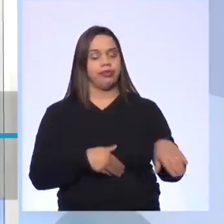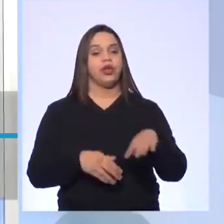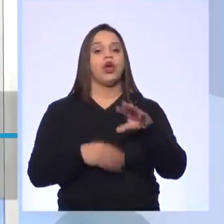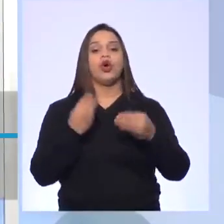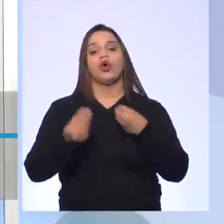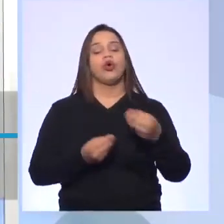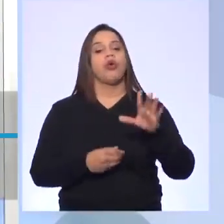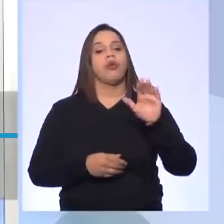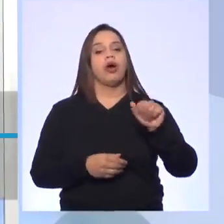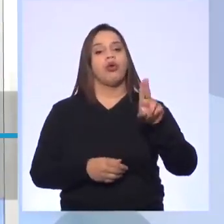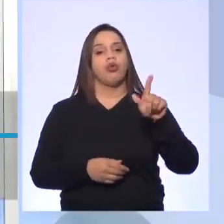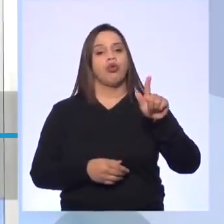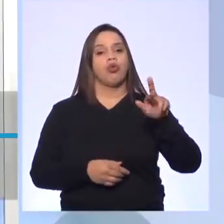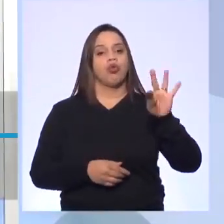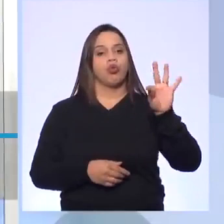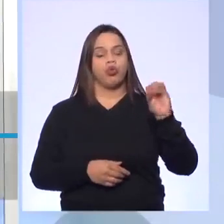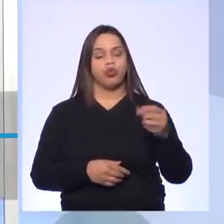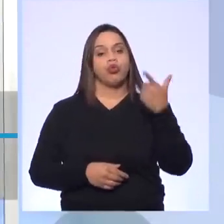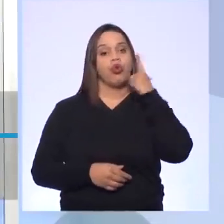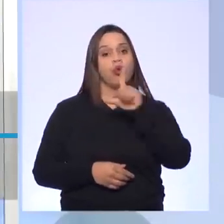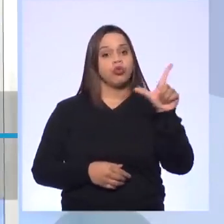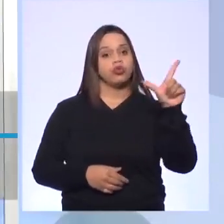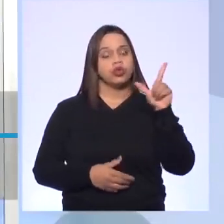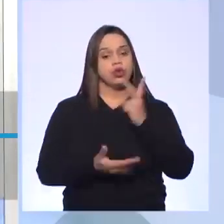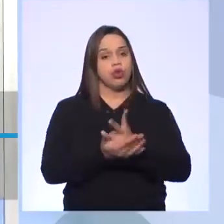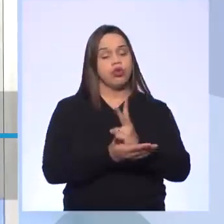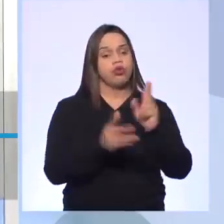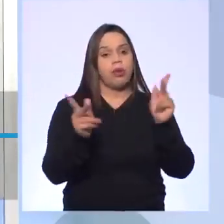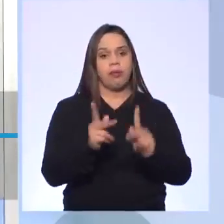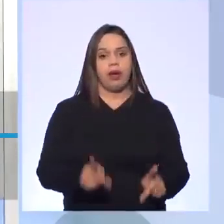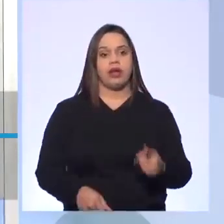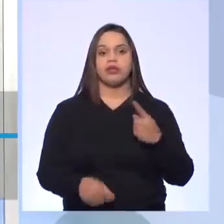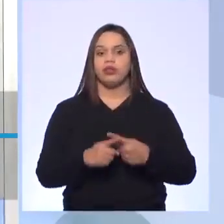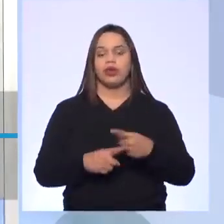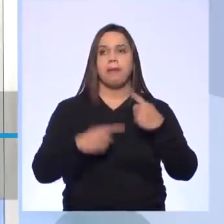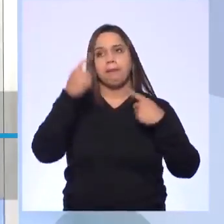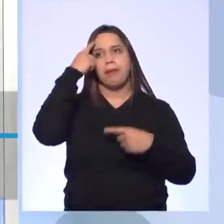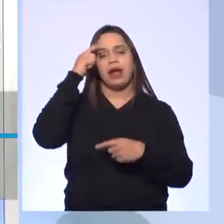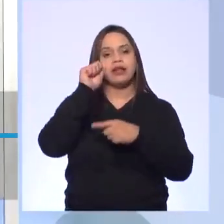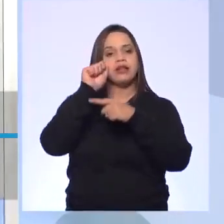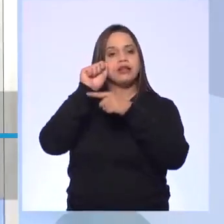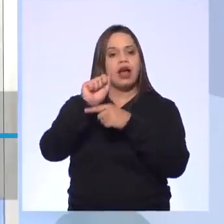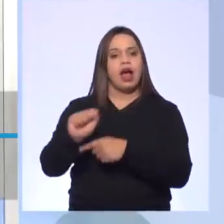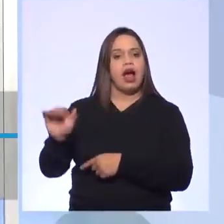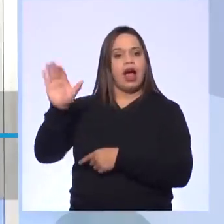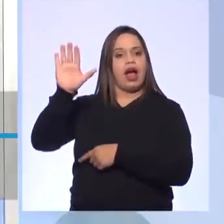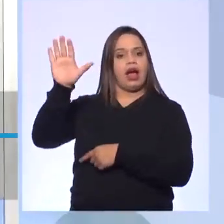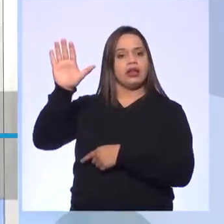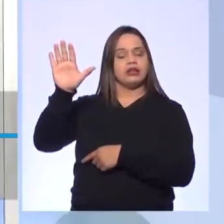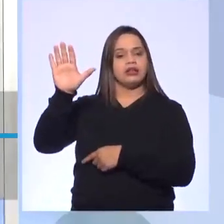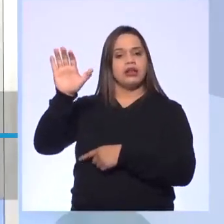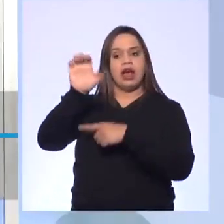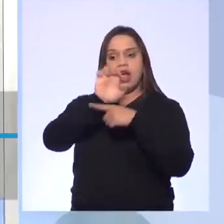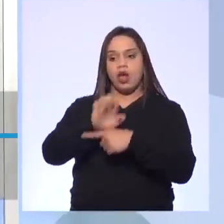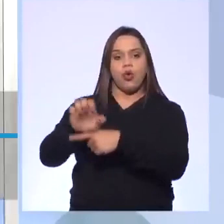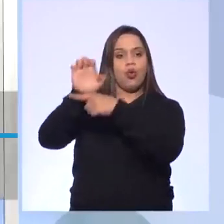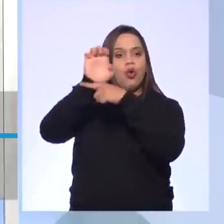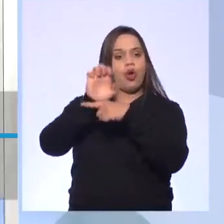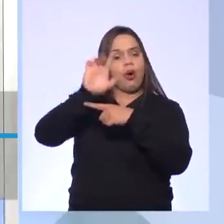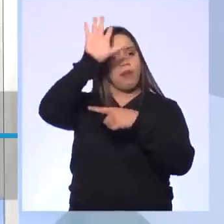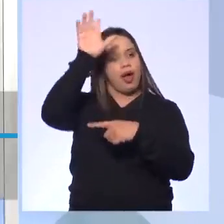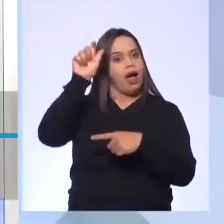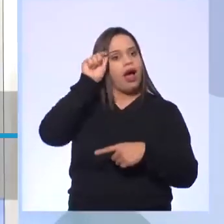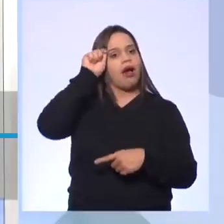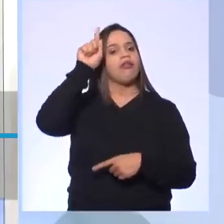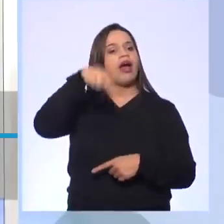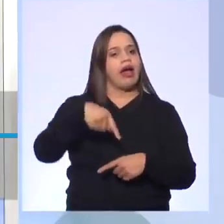nesse império? Esse império tão grande, gente, Ásia, Europa e África, isso era o Império Romano. Como